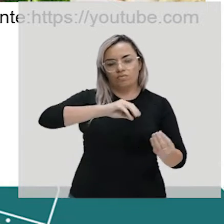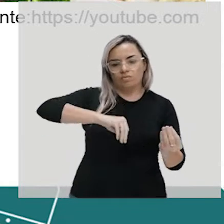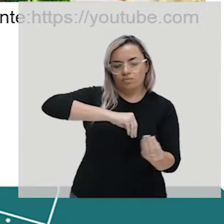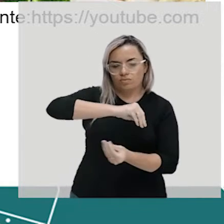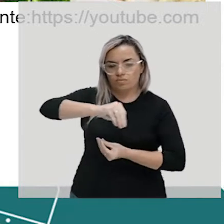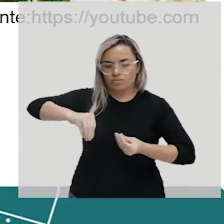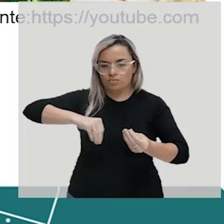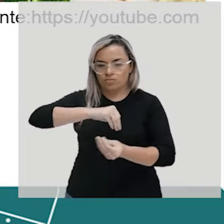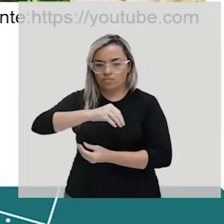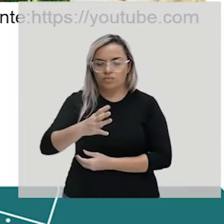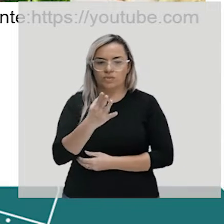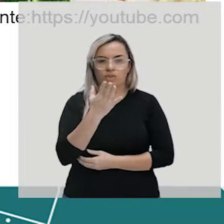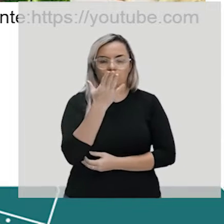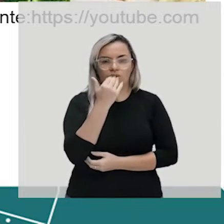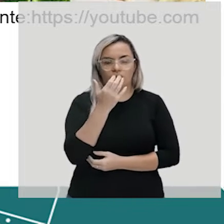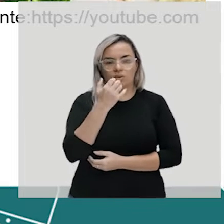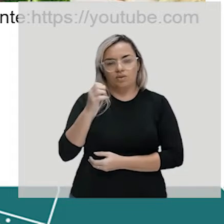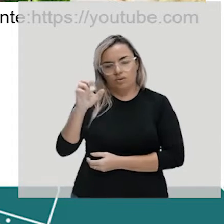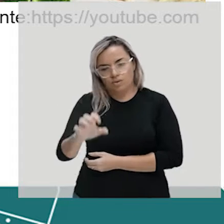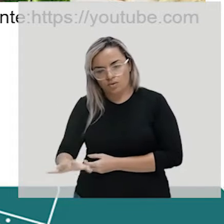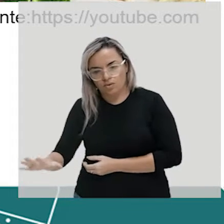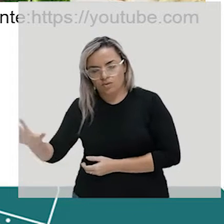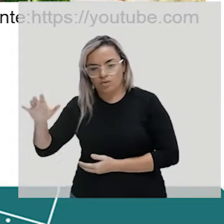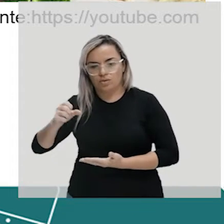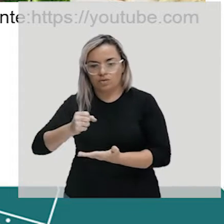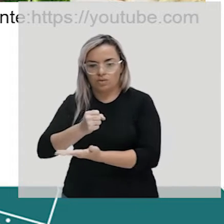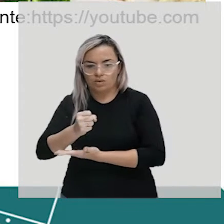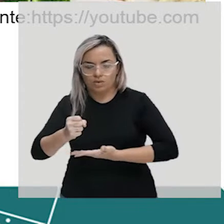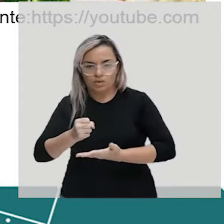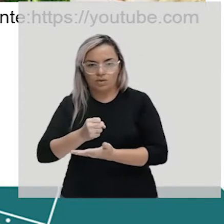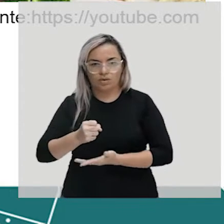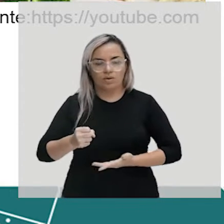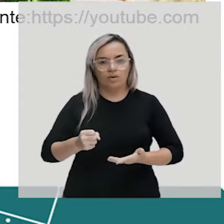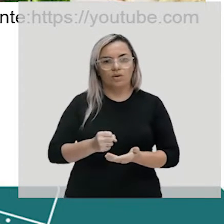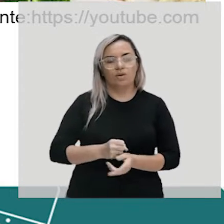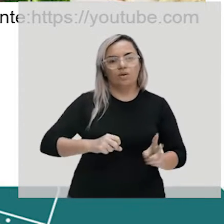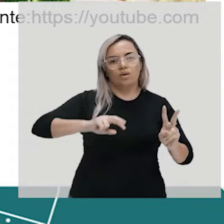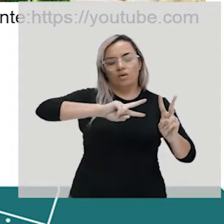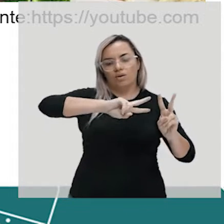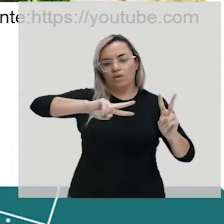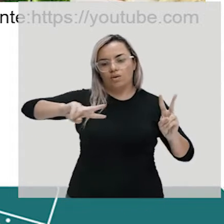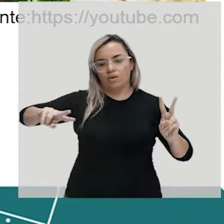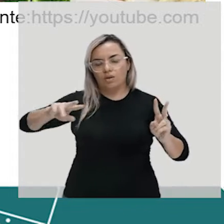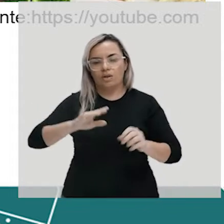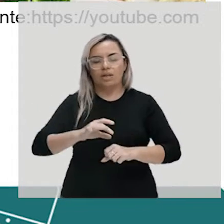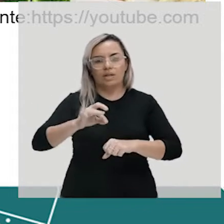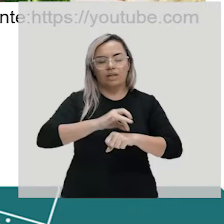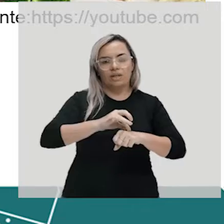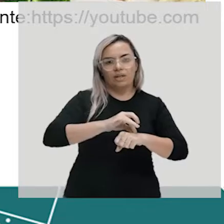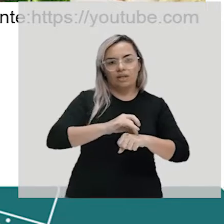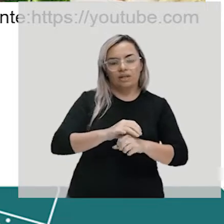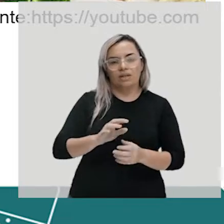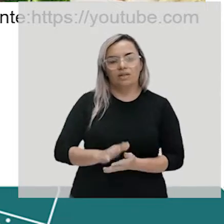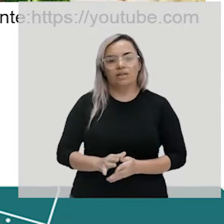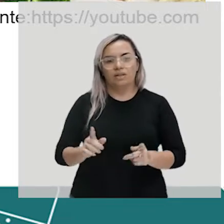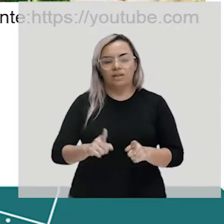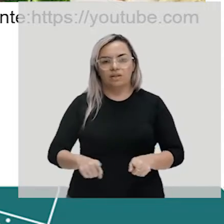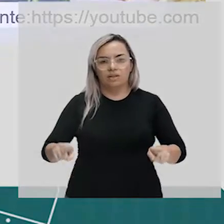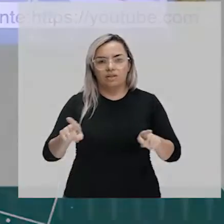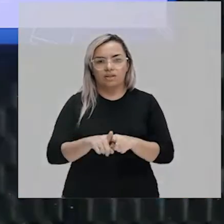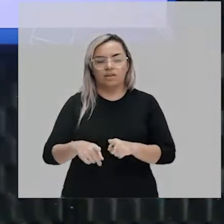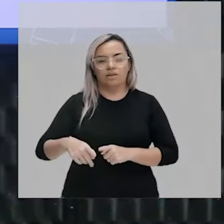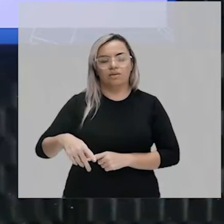entre a comida europeia que se baseia muito nos vegetais e nas carnes na proteína mas você tem também uma grande influência